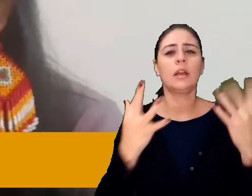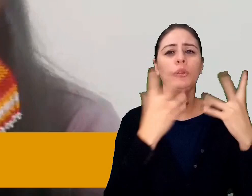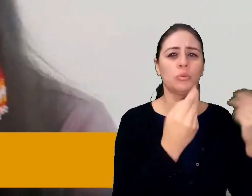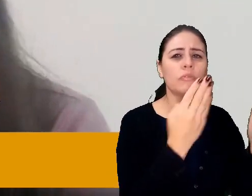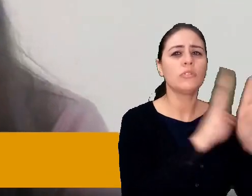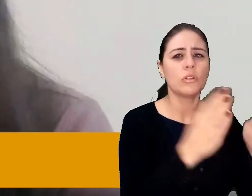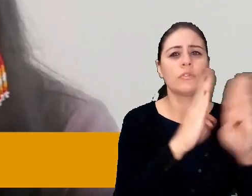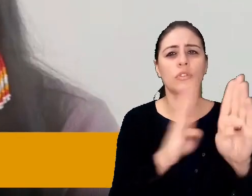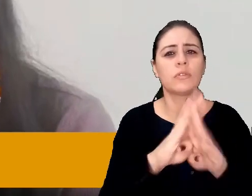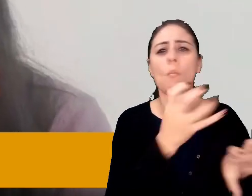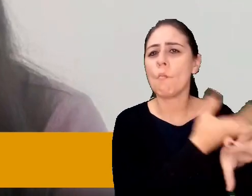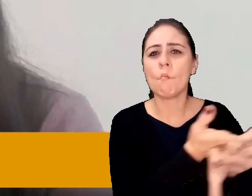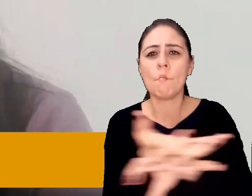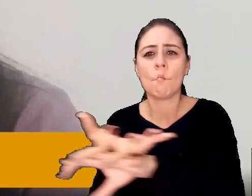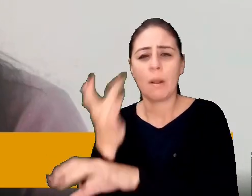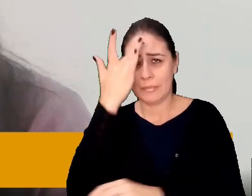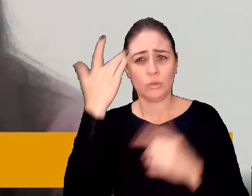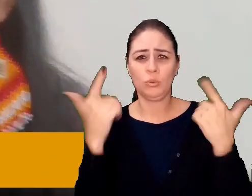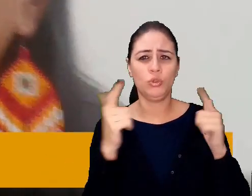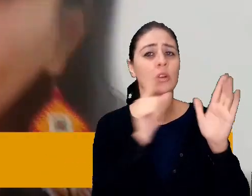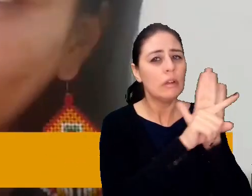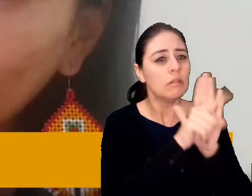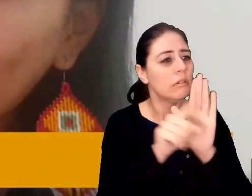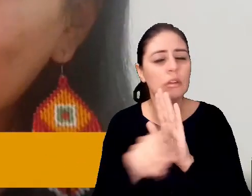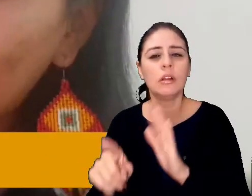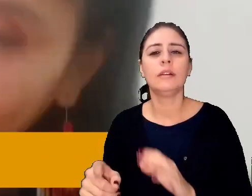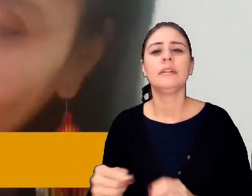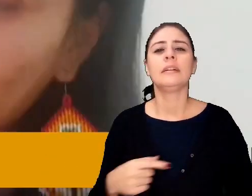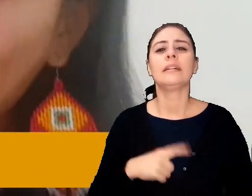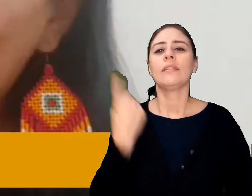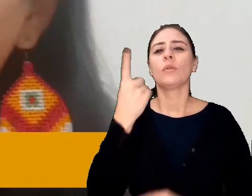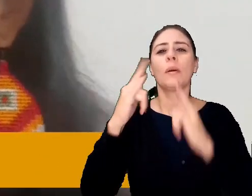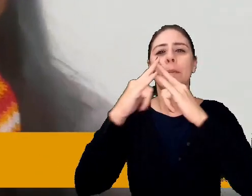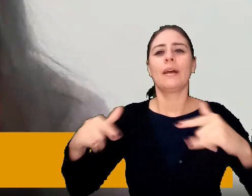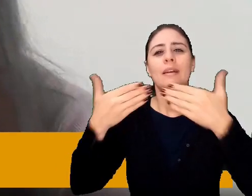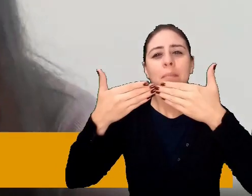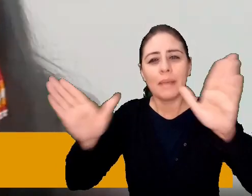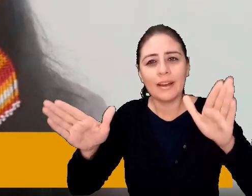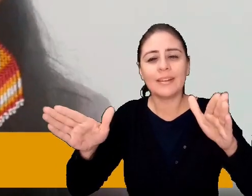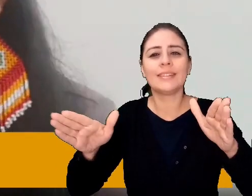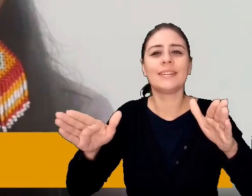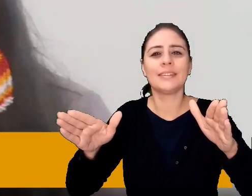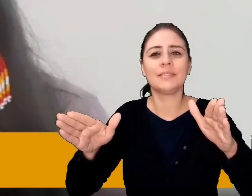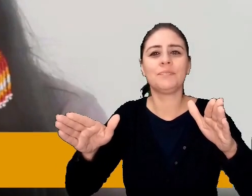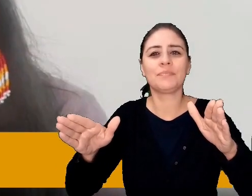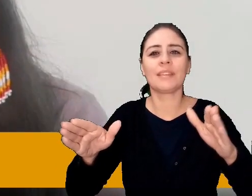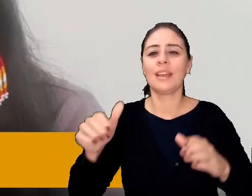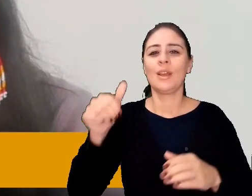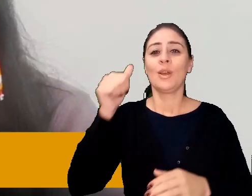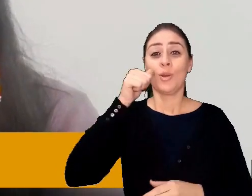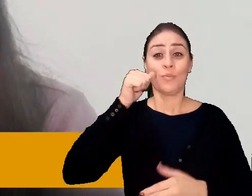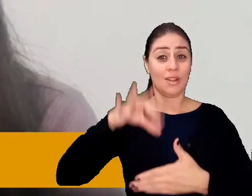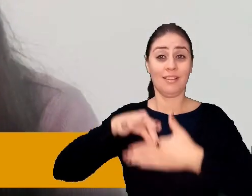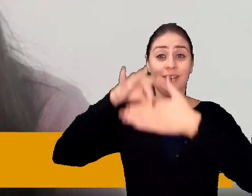barracas estavam fechadas, não tinha ninguém. Aí, quando eu cheguei e olhei assim para dentro, a barraca estava aberta, ela falou assim, pode entrar que eu já estava te